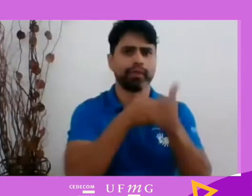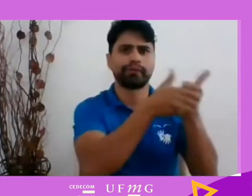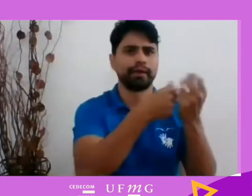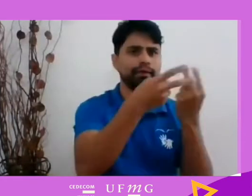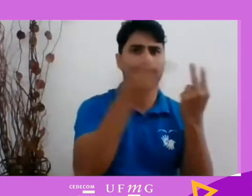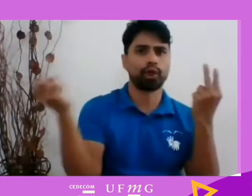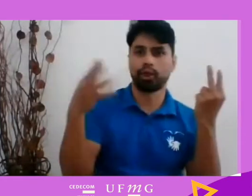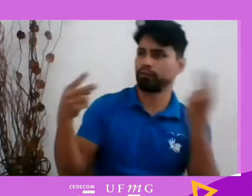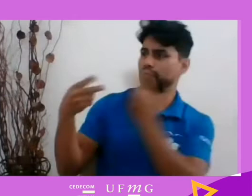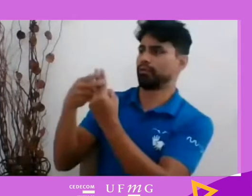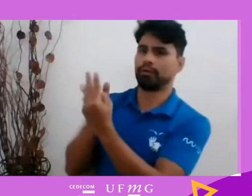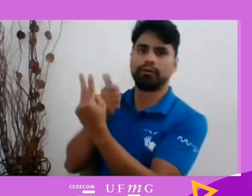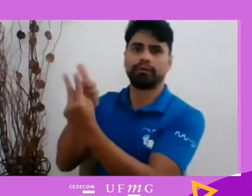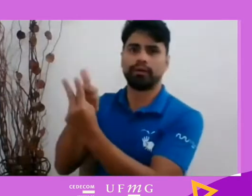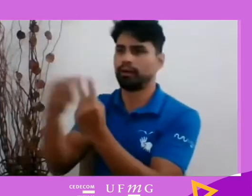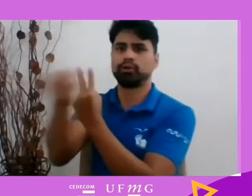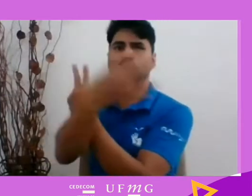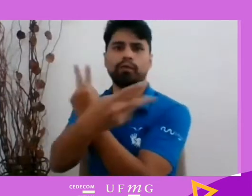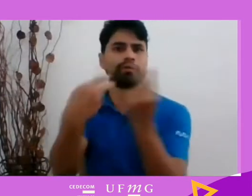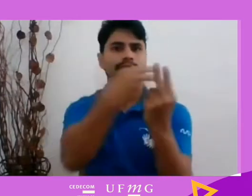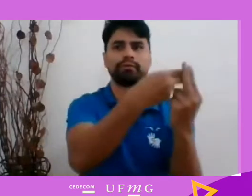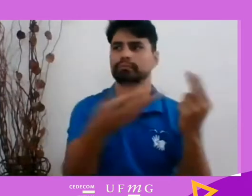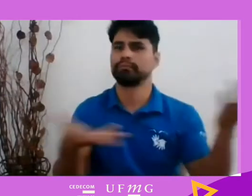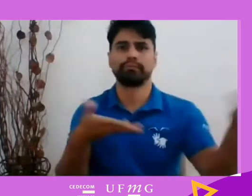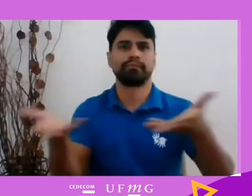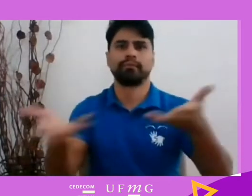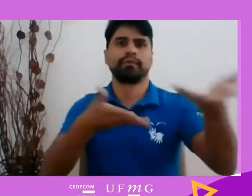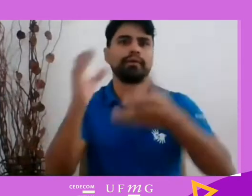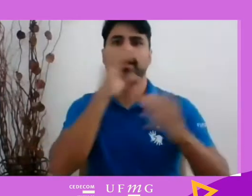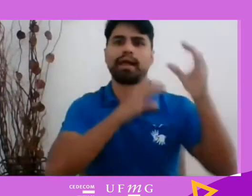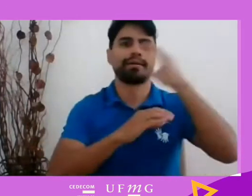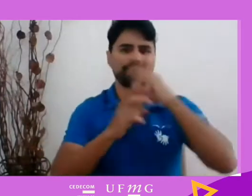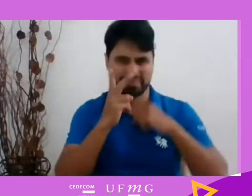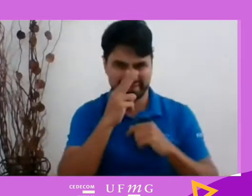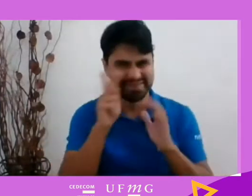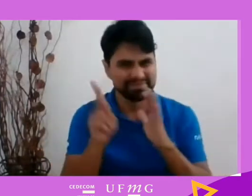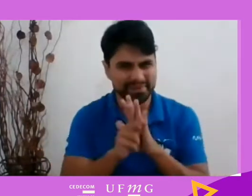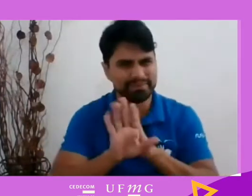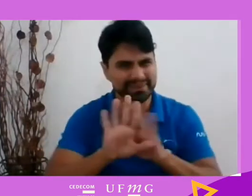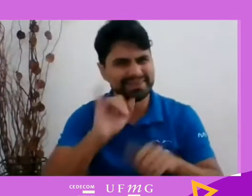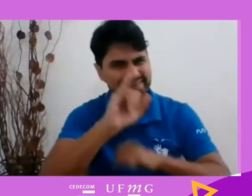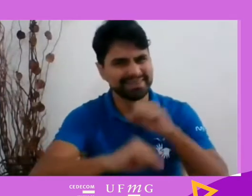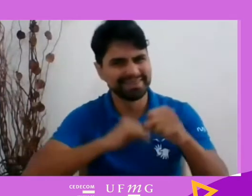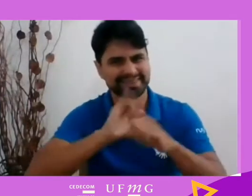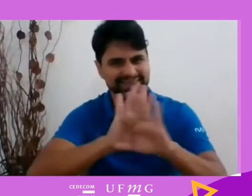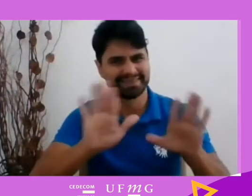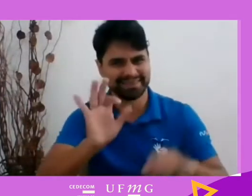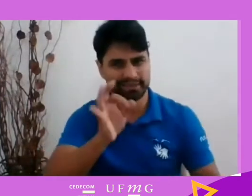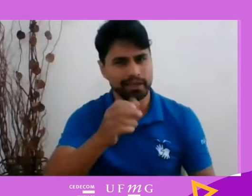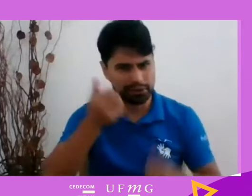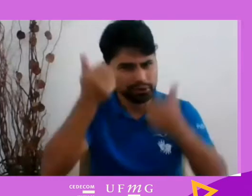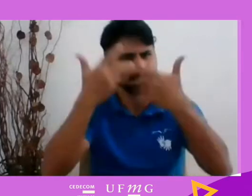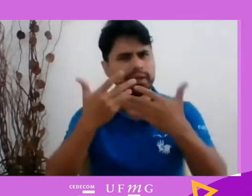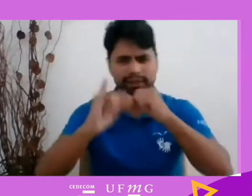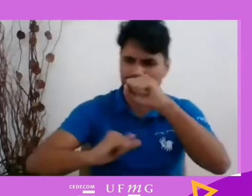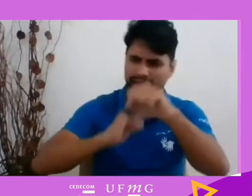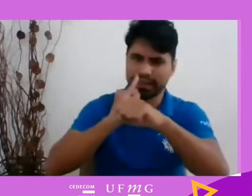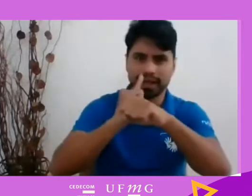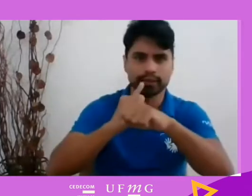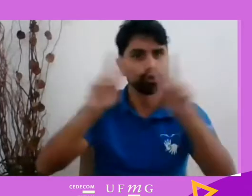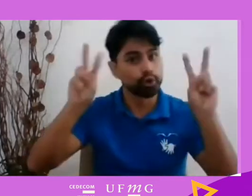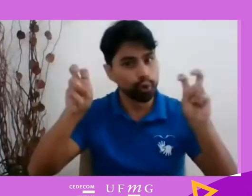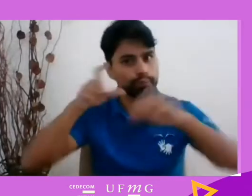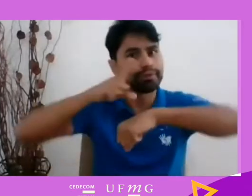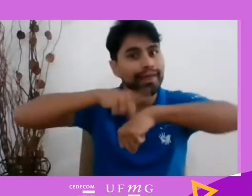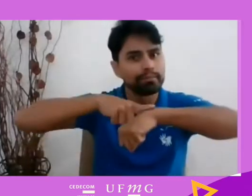a realidade da internet, né? Eu queria também te ouvir falar um pouquinho sobre isso, sobre essa questão temporal, sobre a questão de quanto tempo a gente consegue